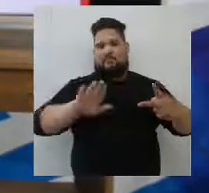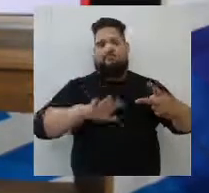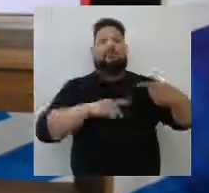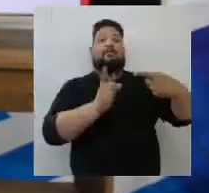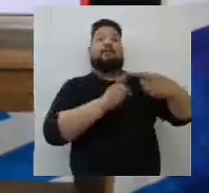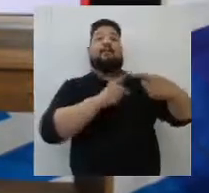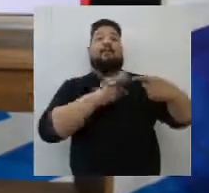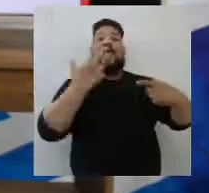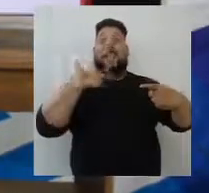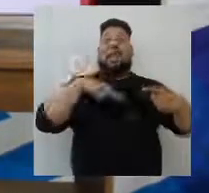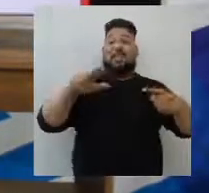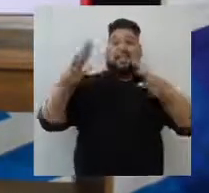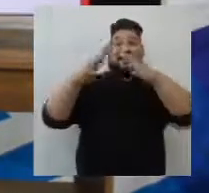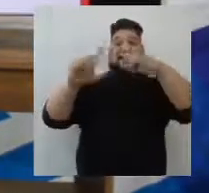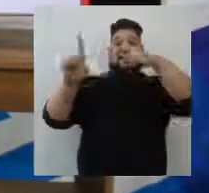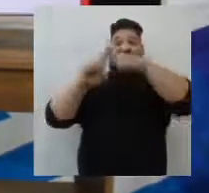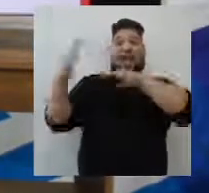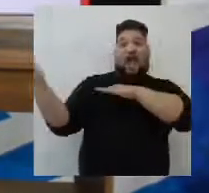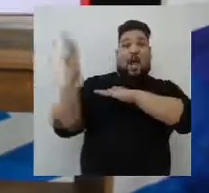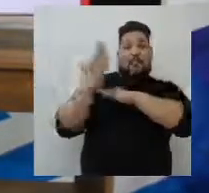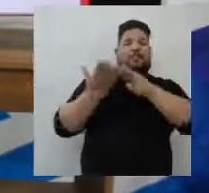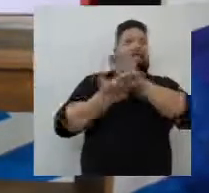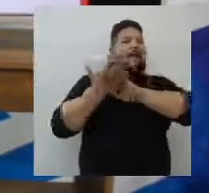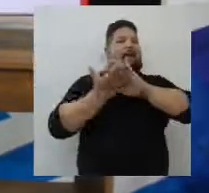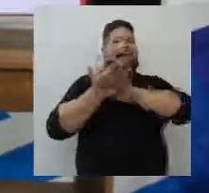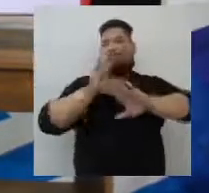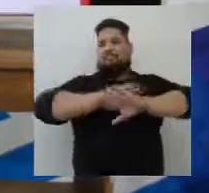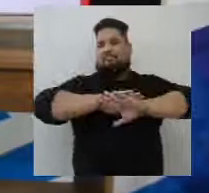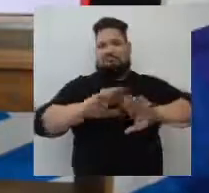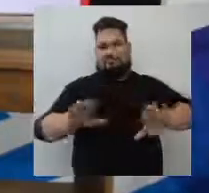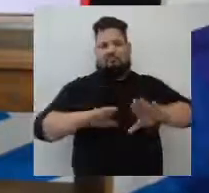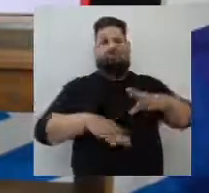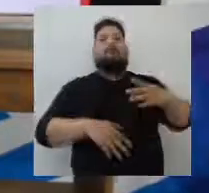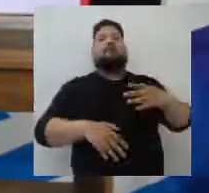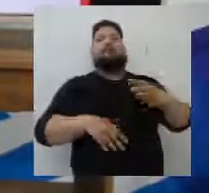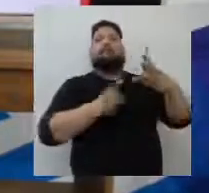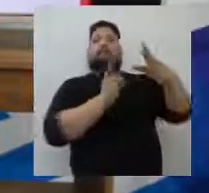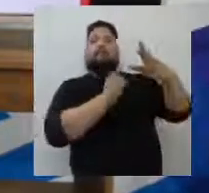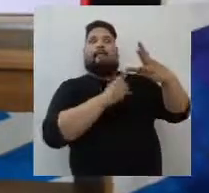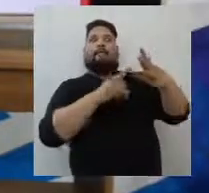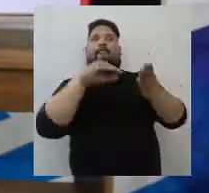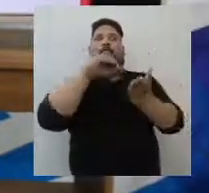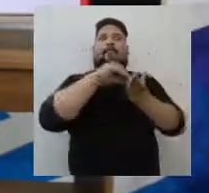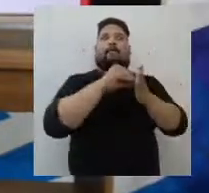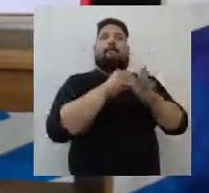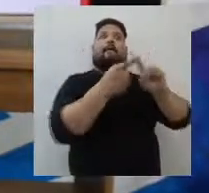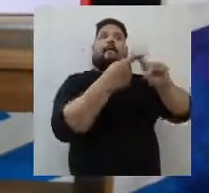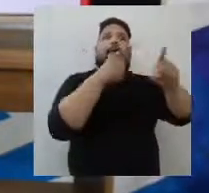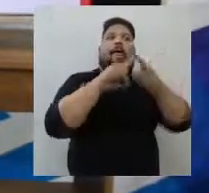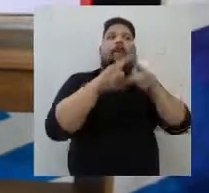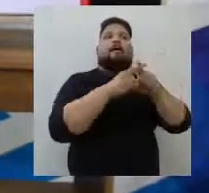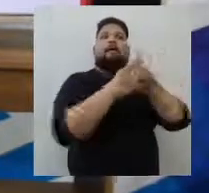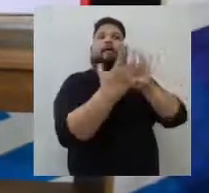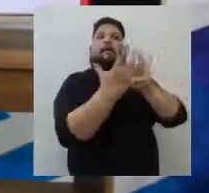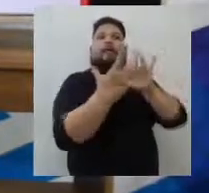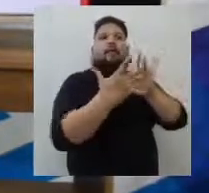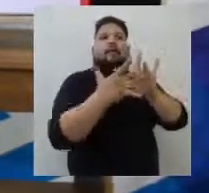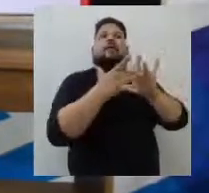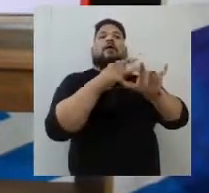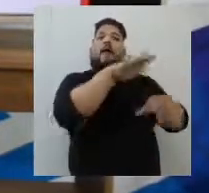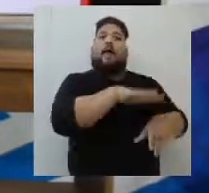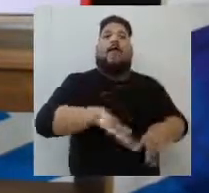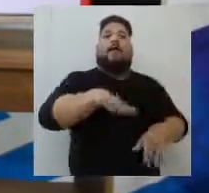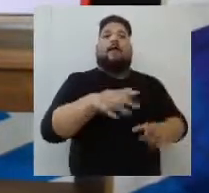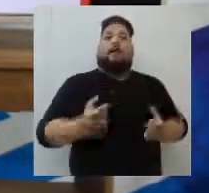mais a Santa Sé ao meu lado. Eu tenho que tentar manter, pelo menos, a base